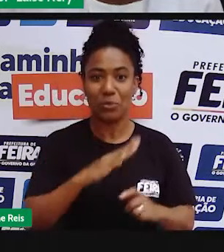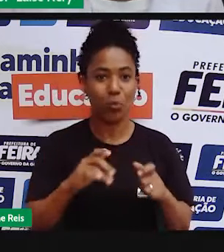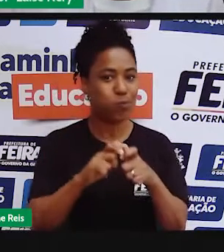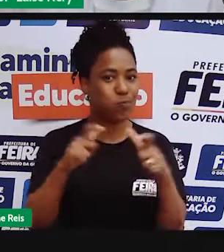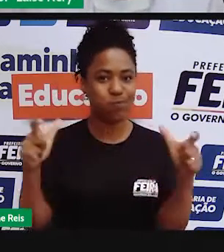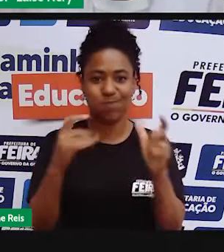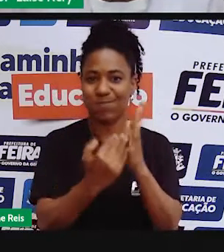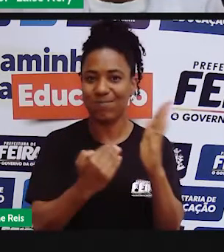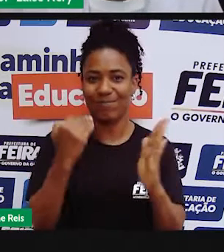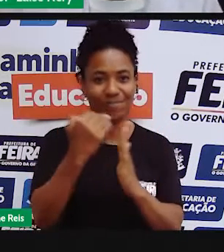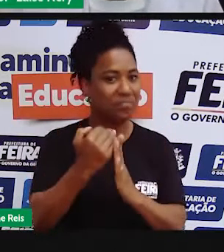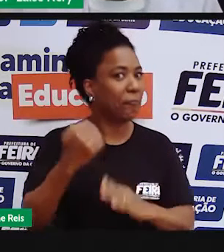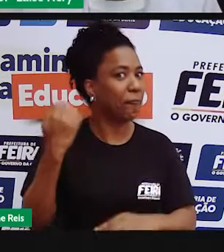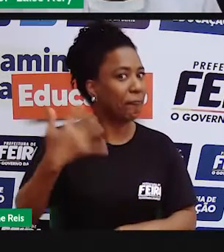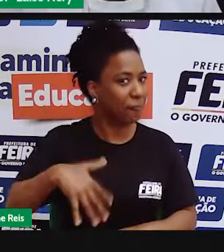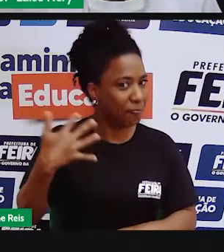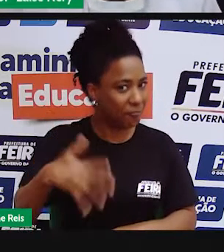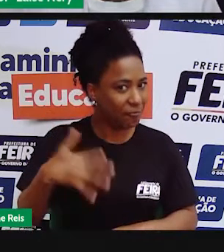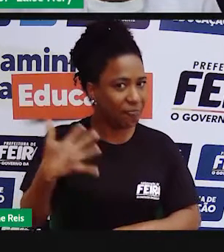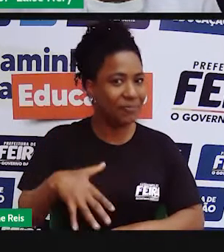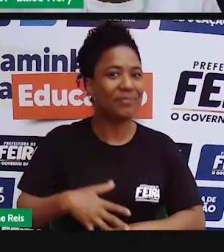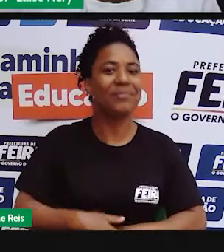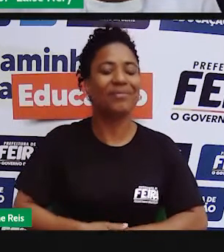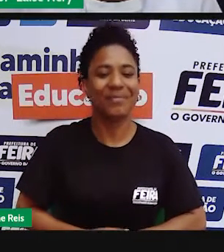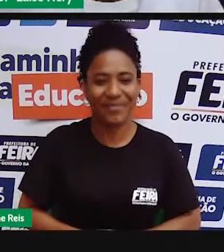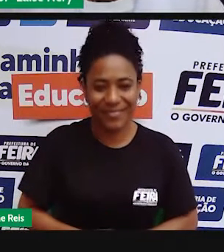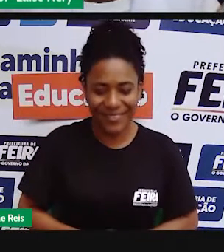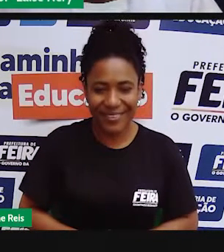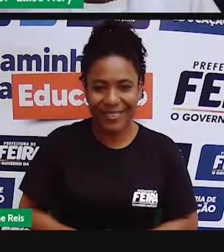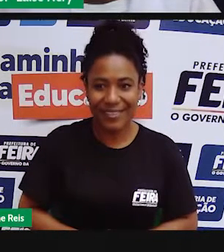Brasil. É muita coisa, gente.